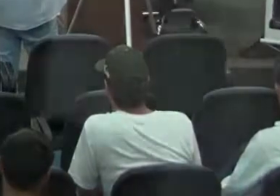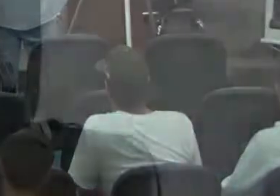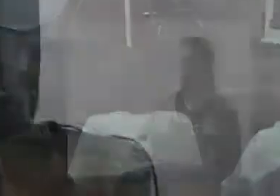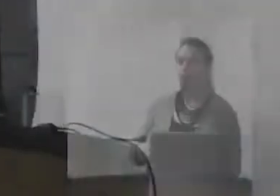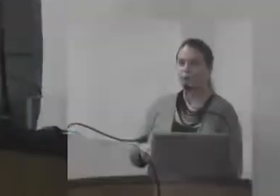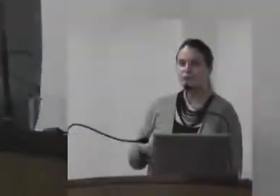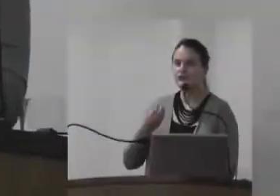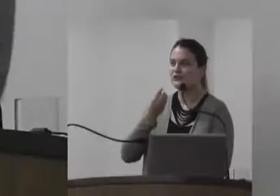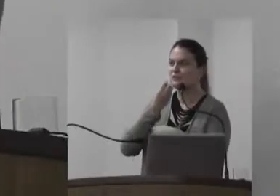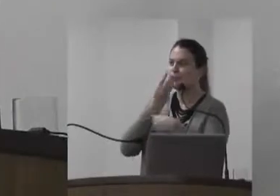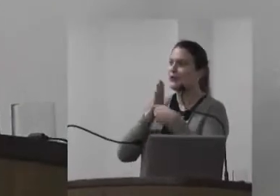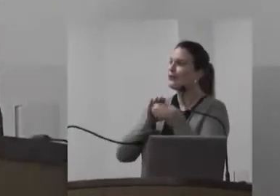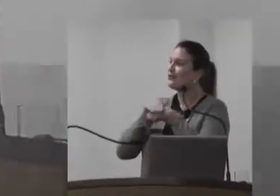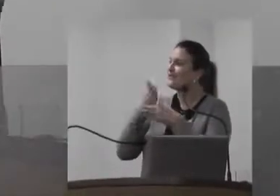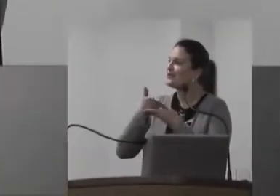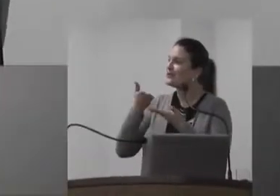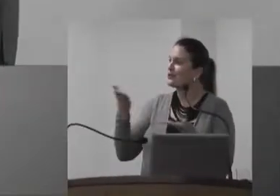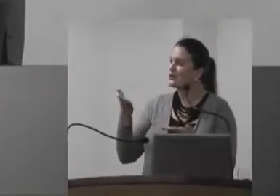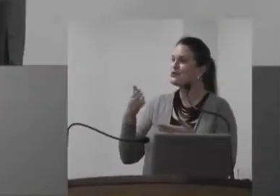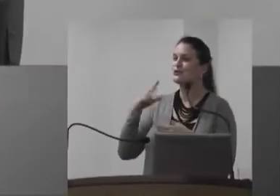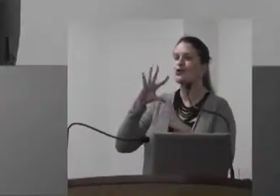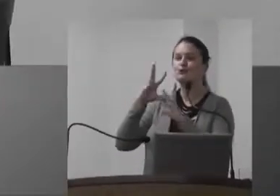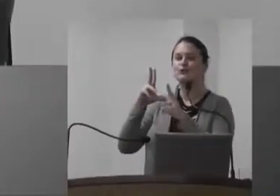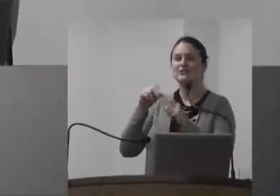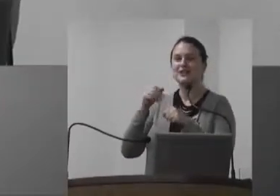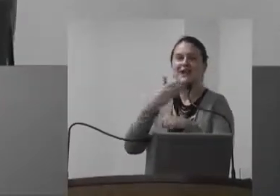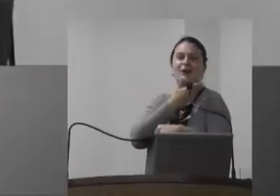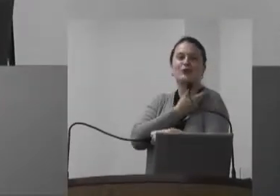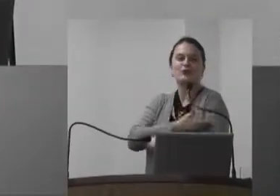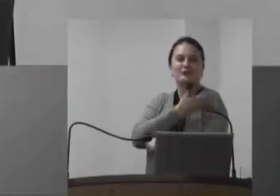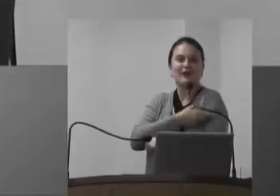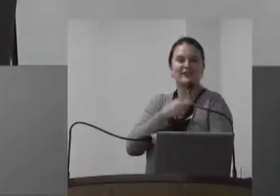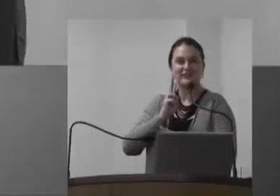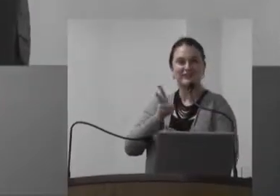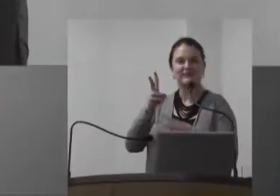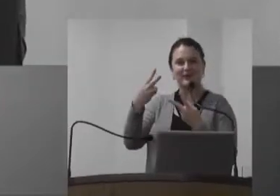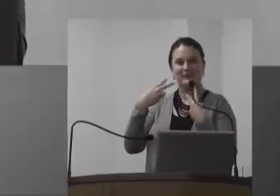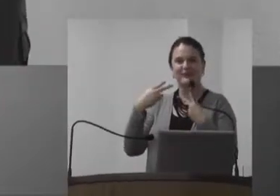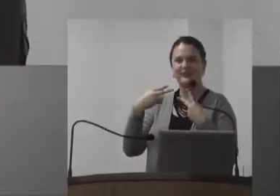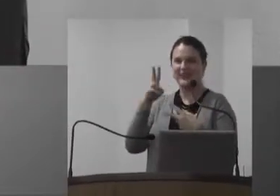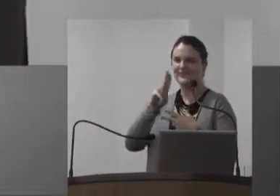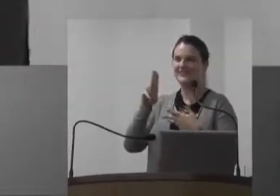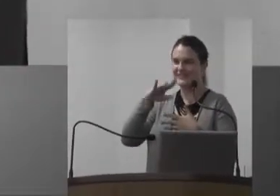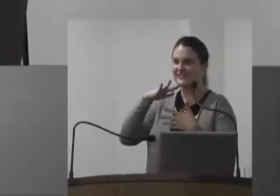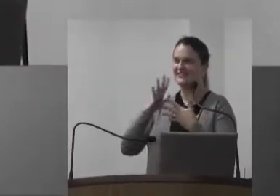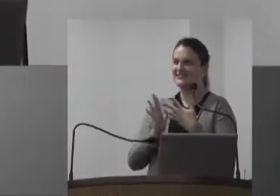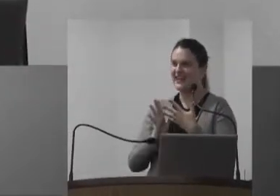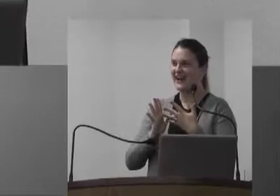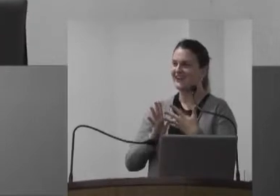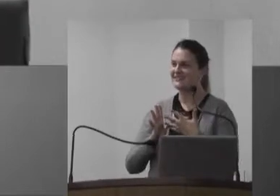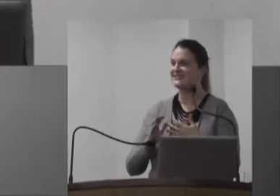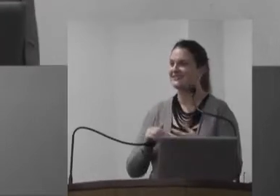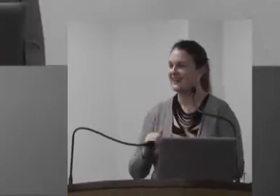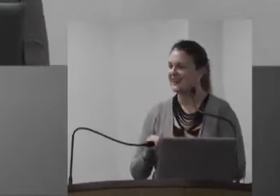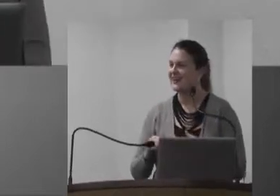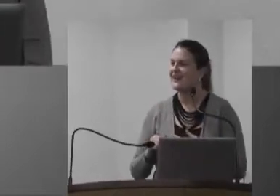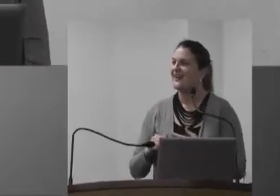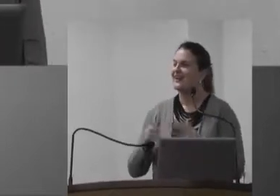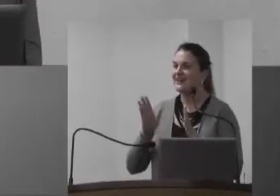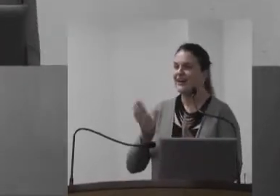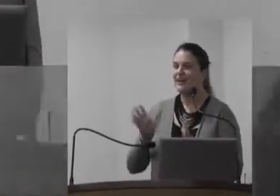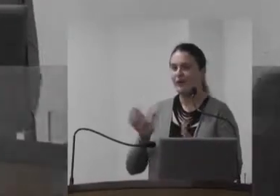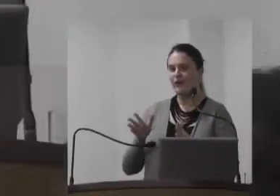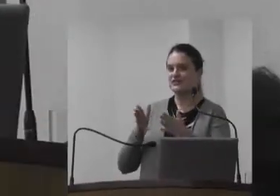Boa noite a todos, boa noite a todos. Todo mundo está acostumado sempre a me ver usando sinais,